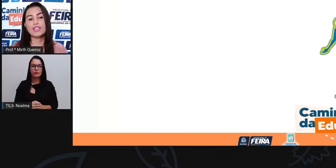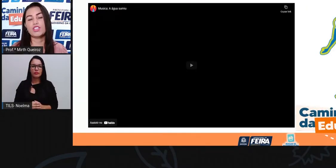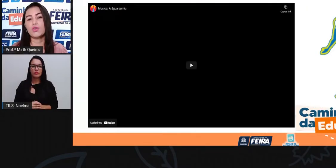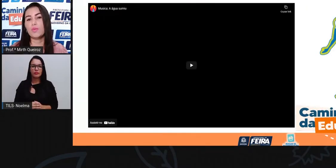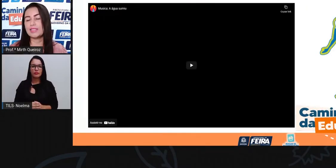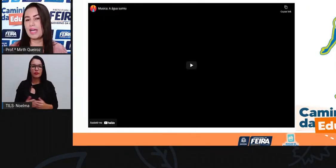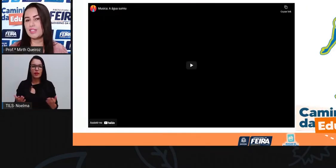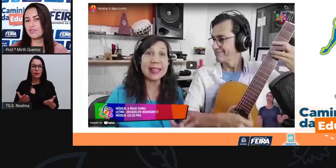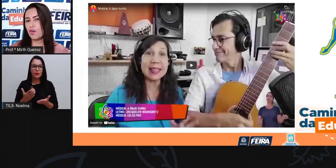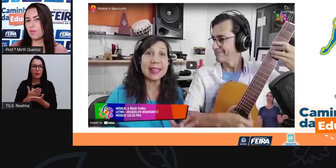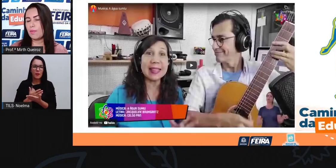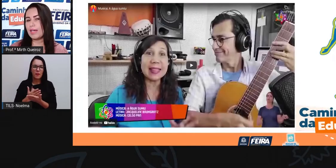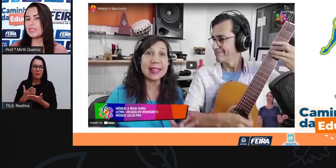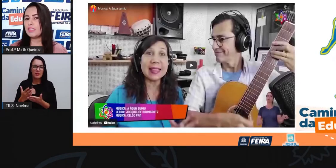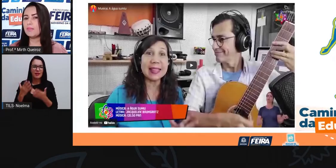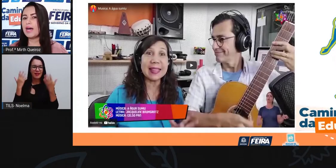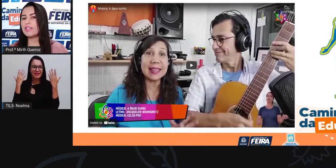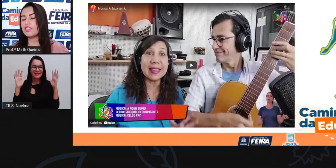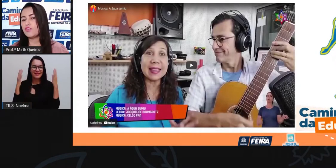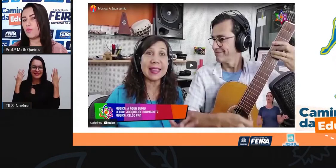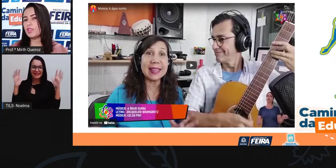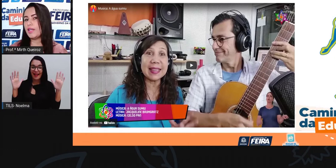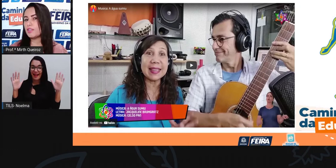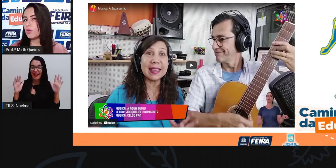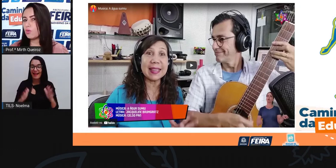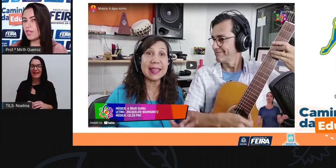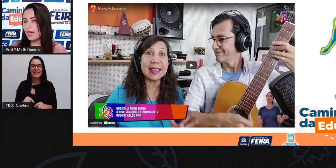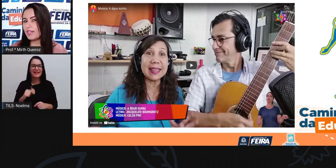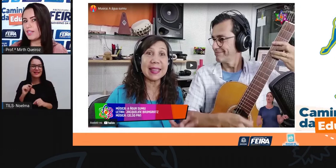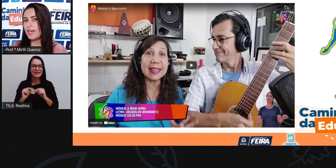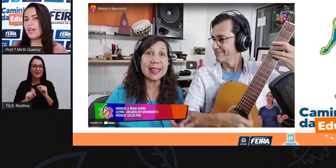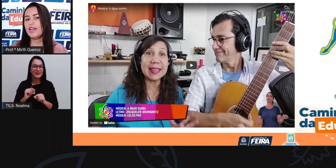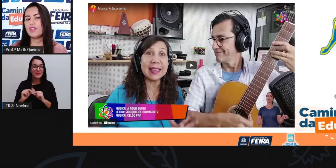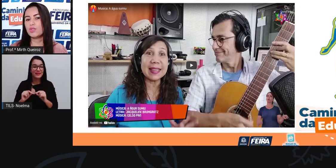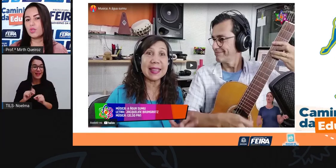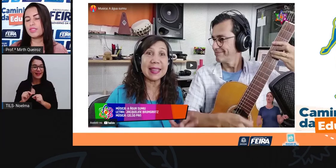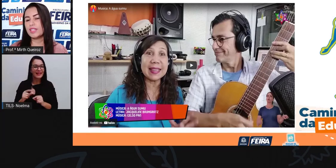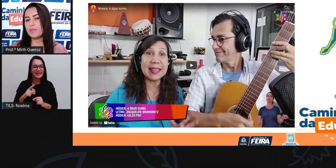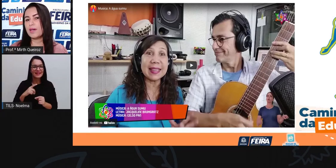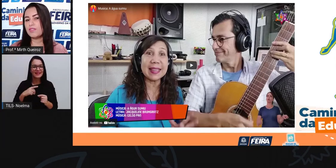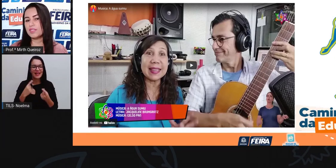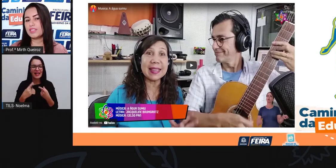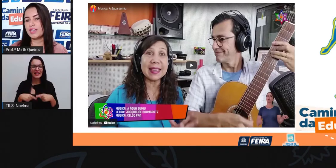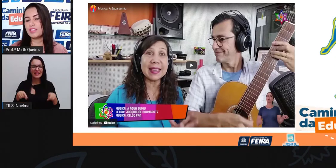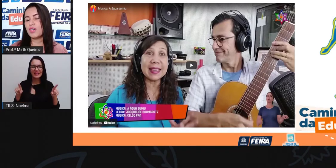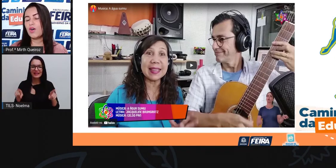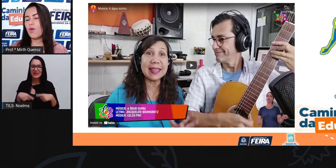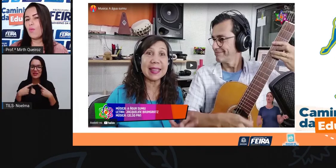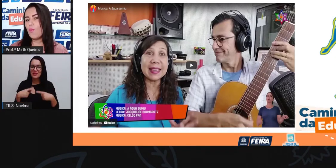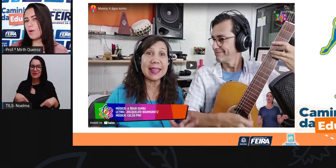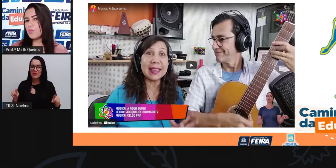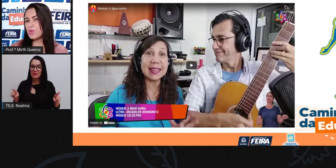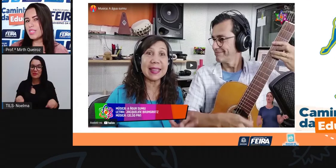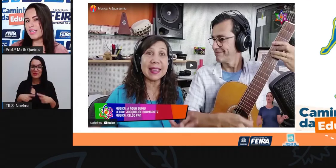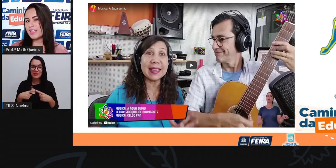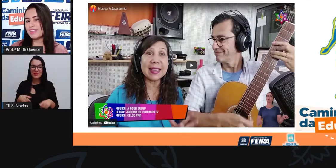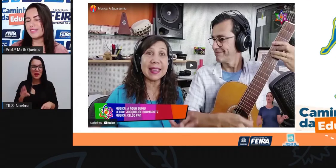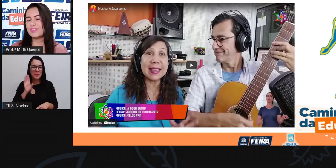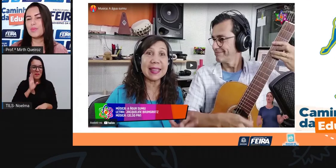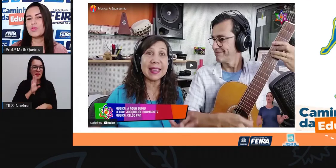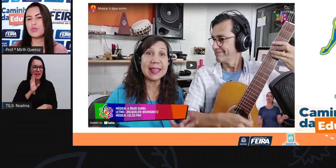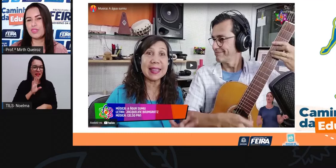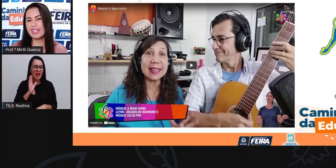E, para a gente começar de forma mais animada, de forma descontraída, eu trouxe aqui para vocês uma